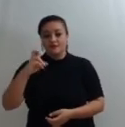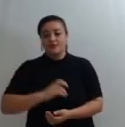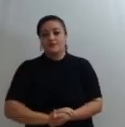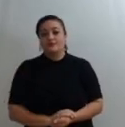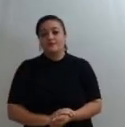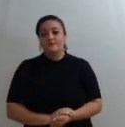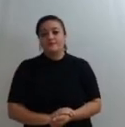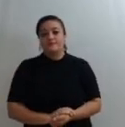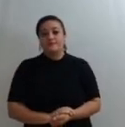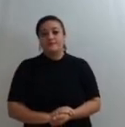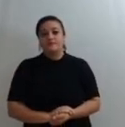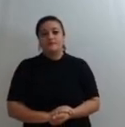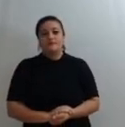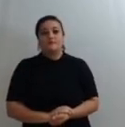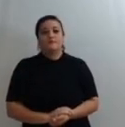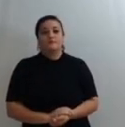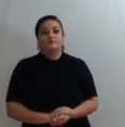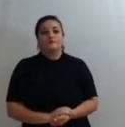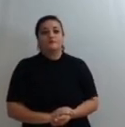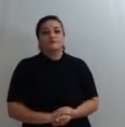Pois não.